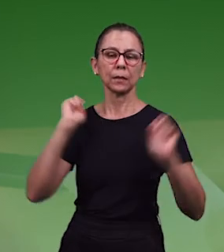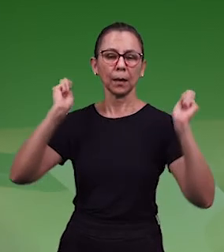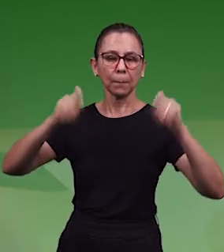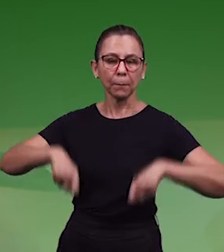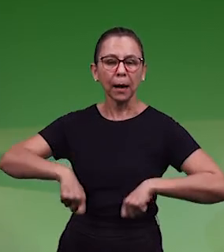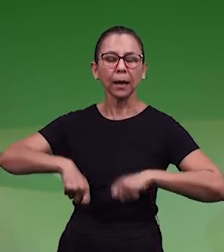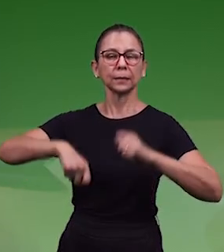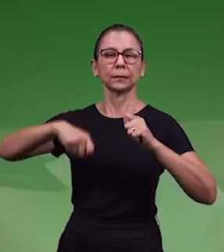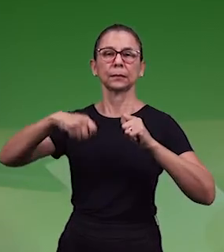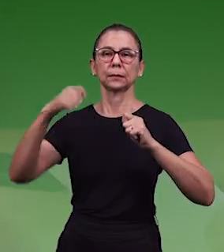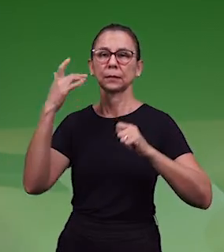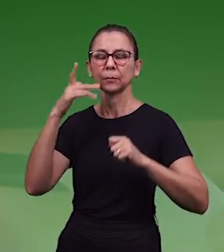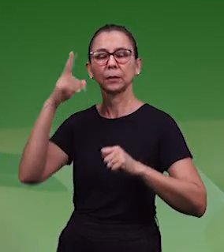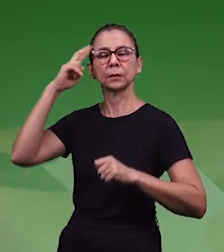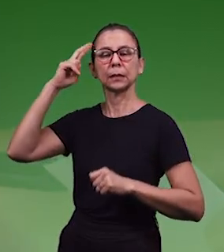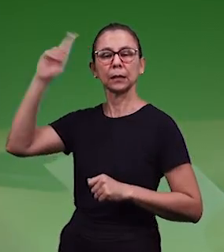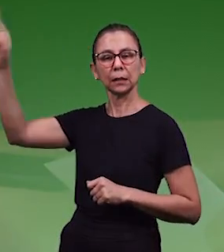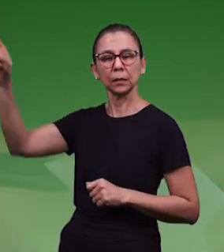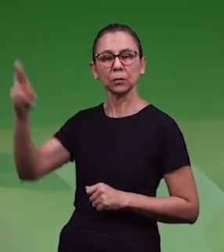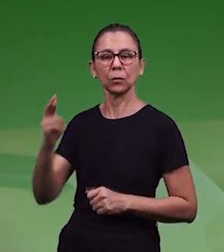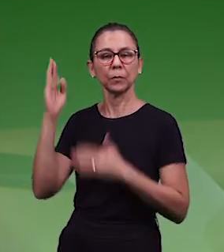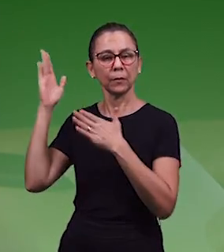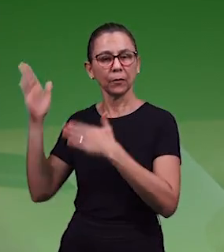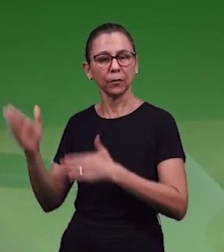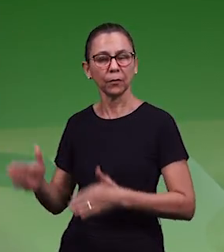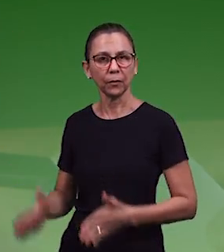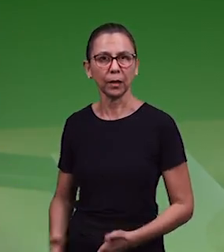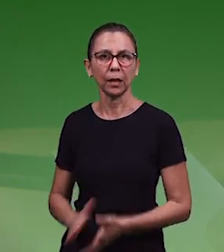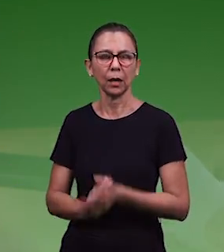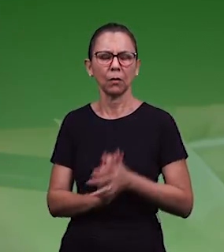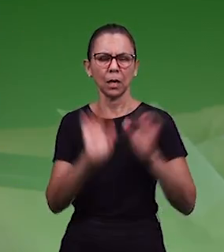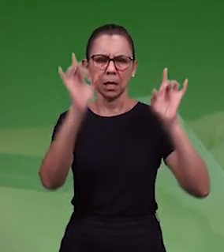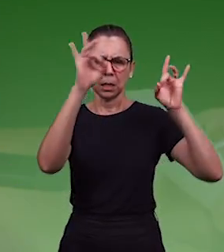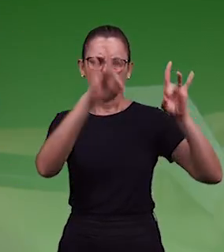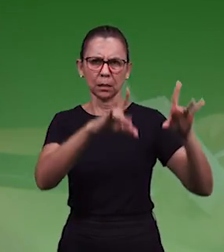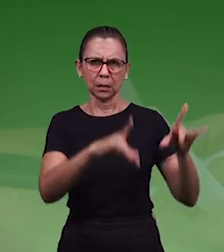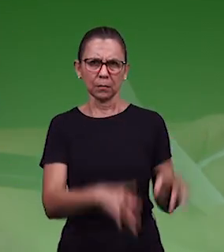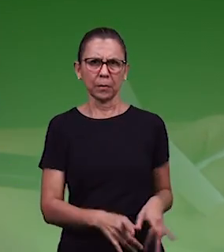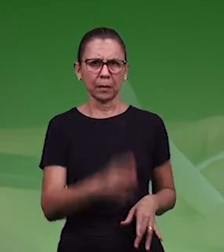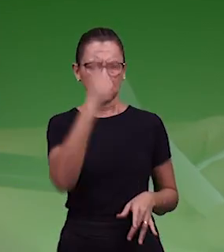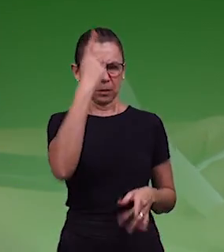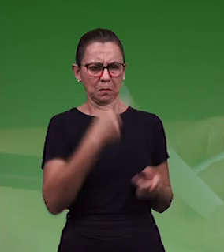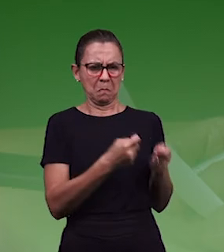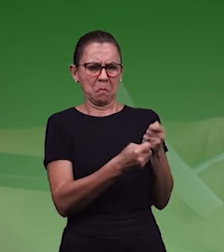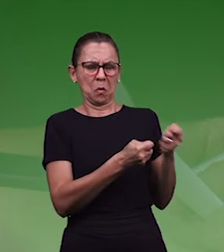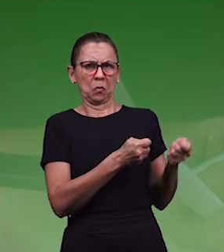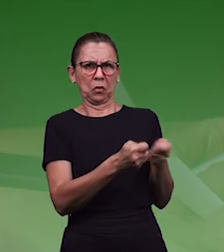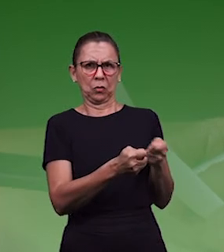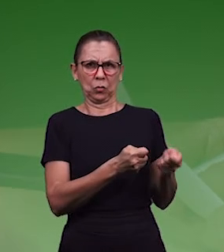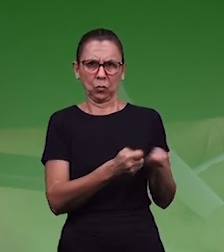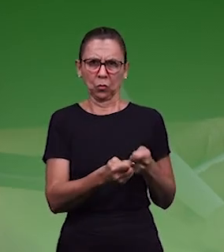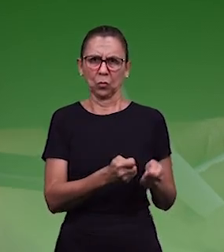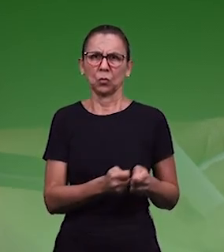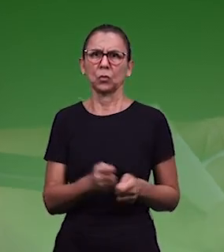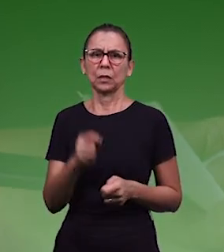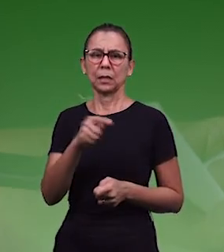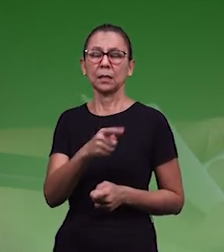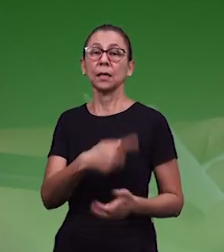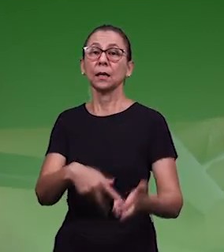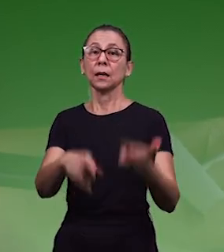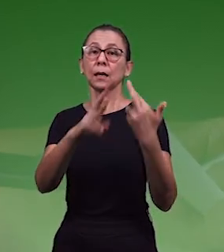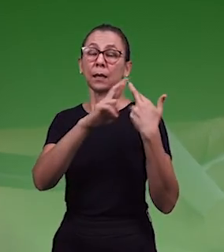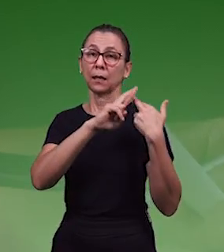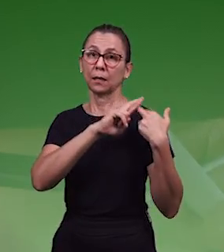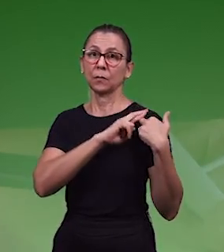homens de verdade, que aborreçam a avareza, e põe-nos sobre eles por maiorais de